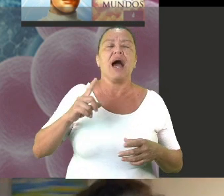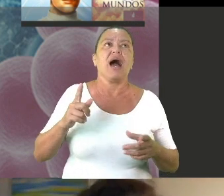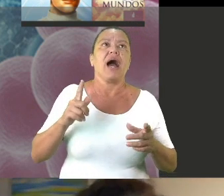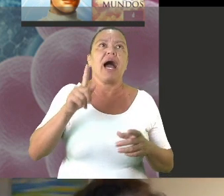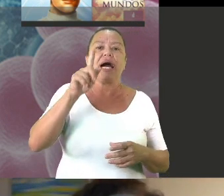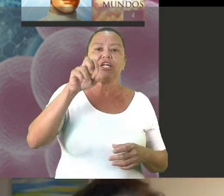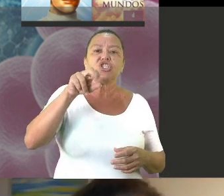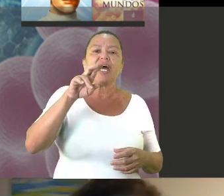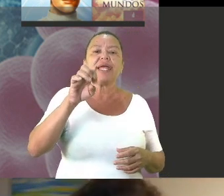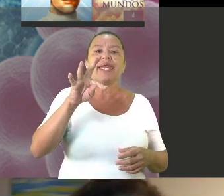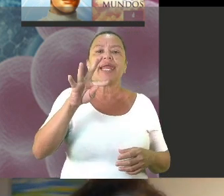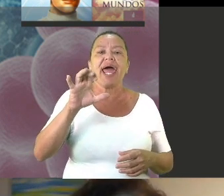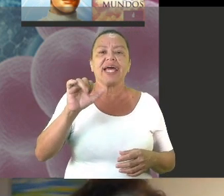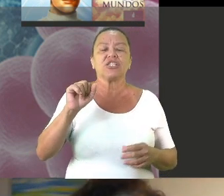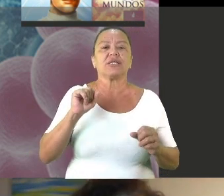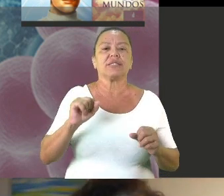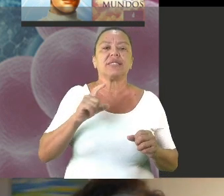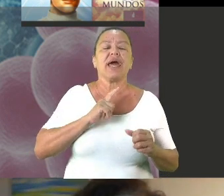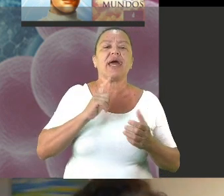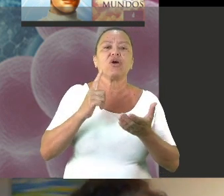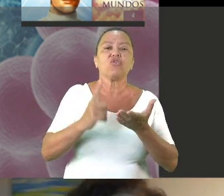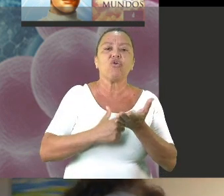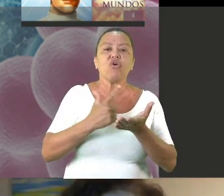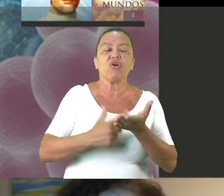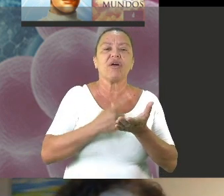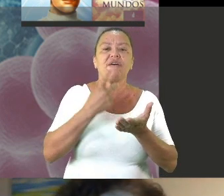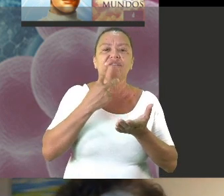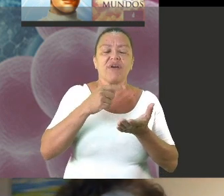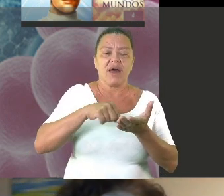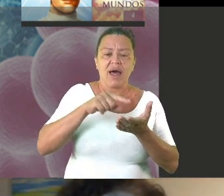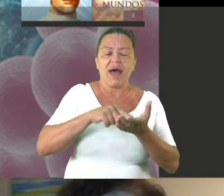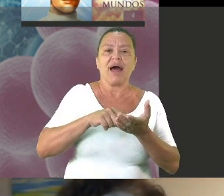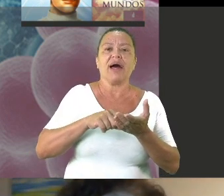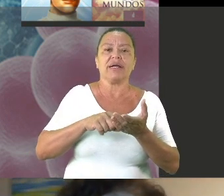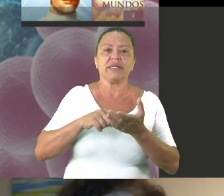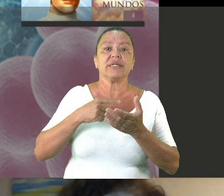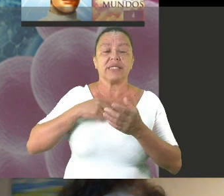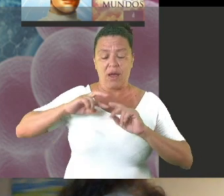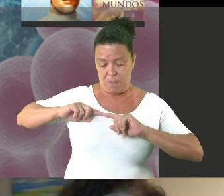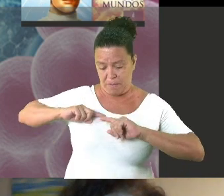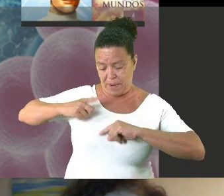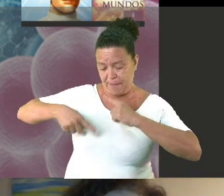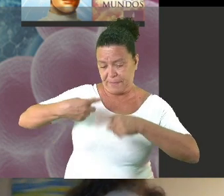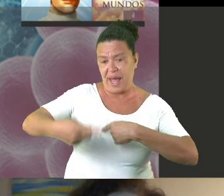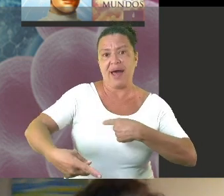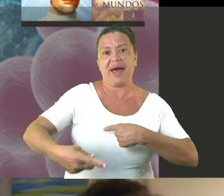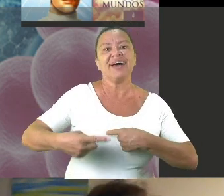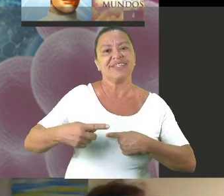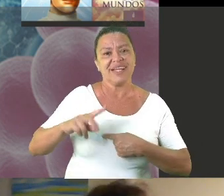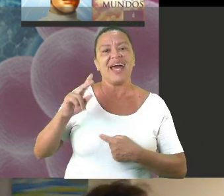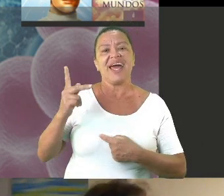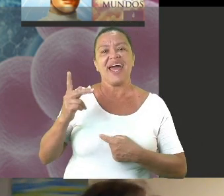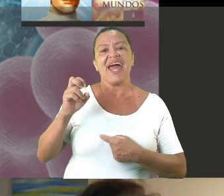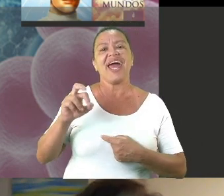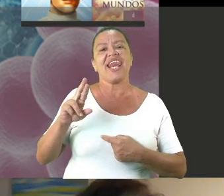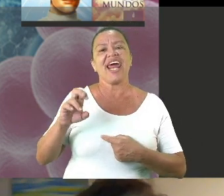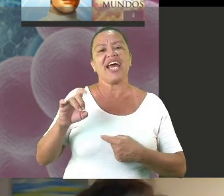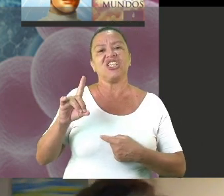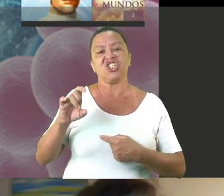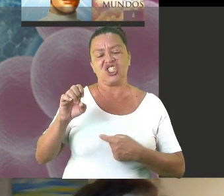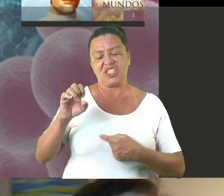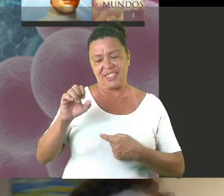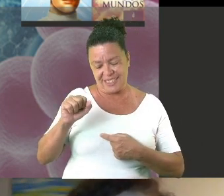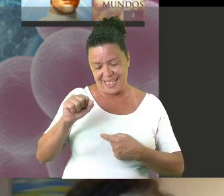existe sim, ele diz lá no livro, né? Tem a questão da hereditariedade. Existem várias coisas que